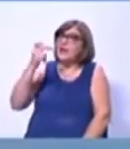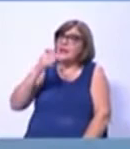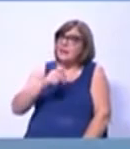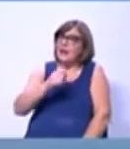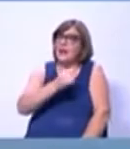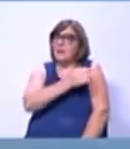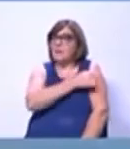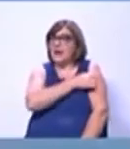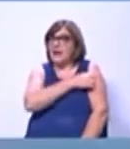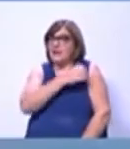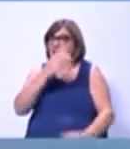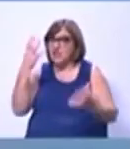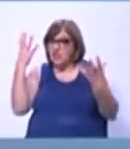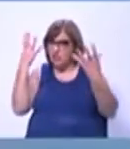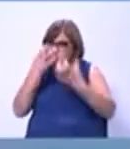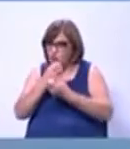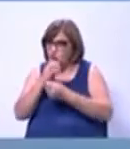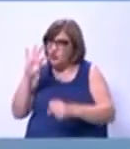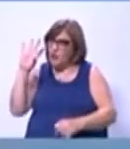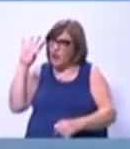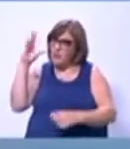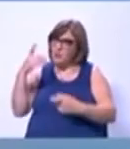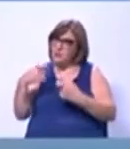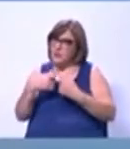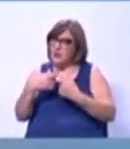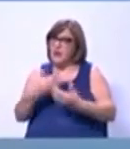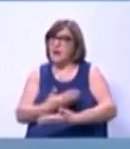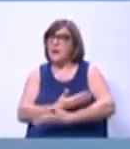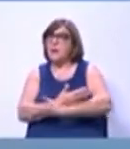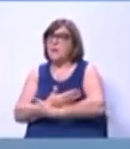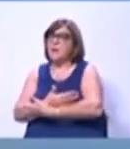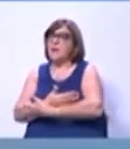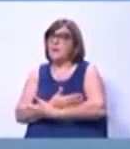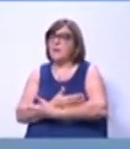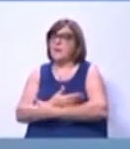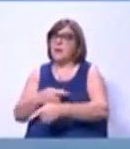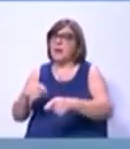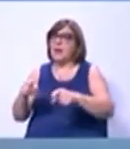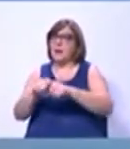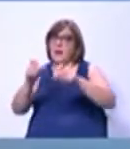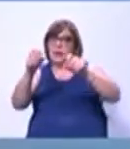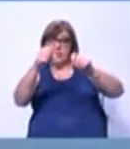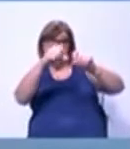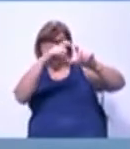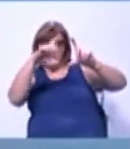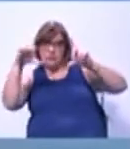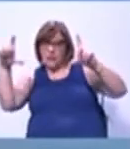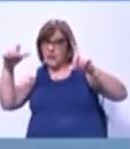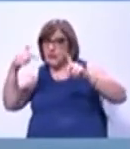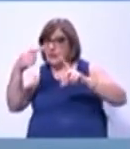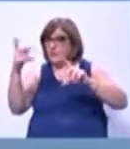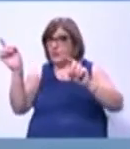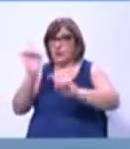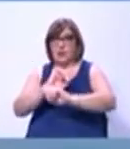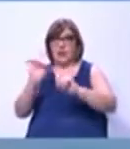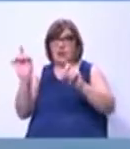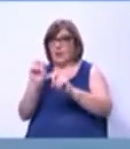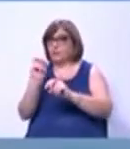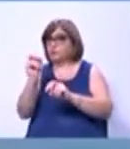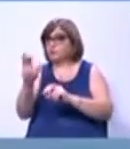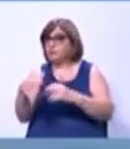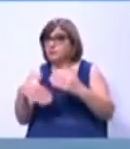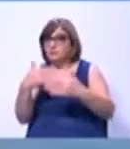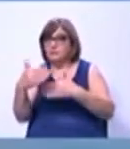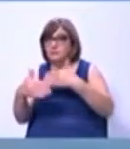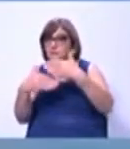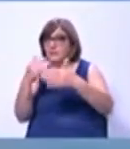casa, escurecer o ambiente, não deixar o bebê perante ecrãs, que nos vai alterar a produção, não é? Portanto, há